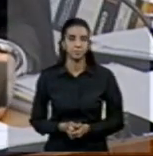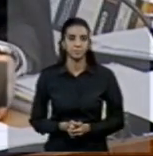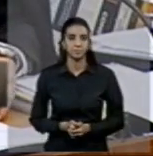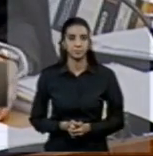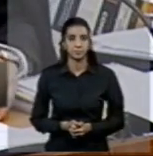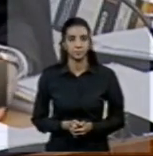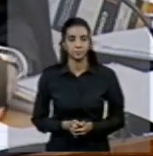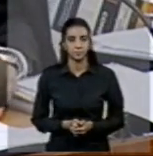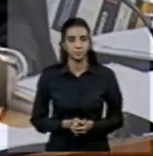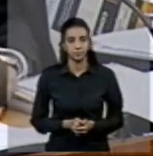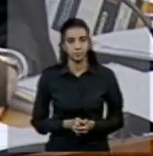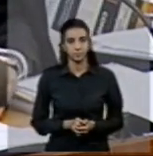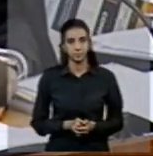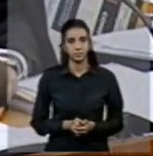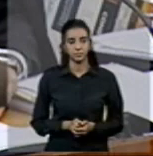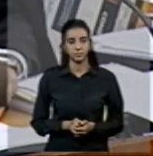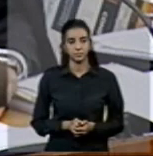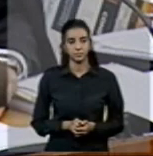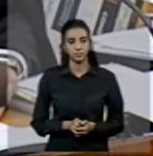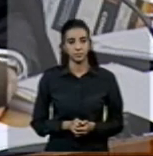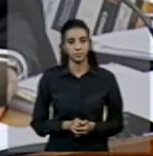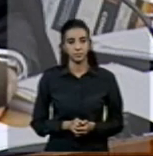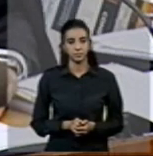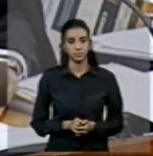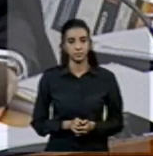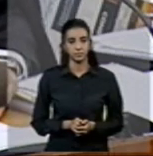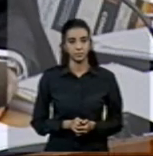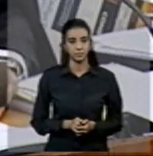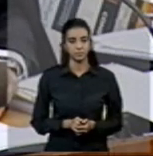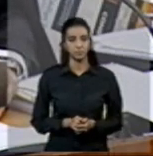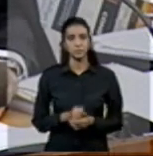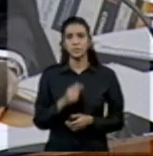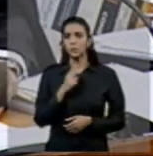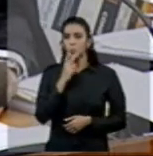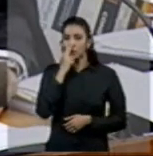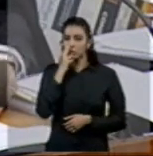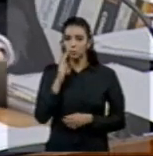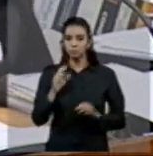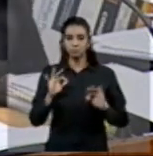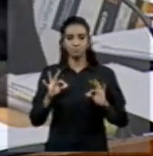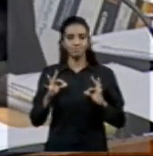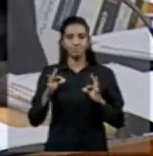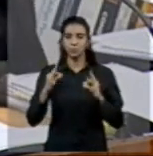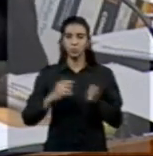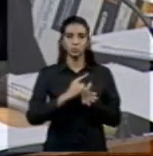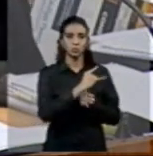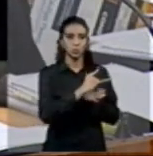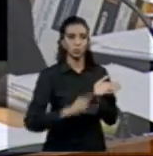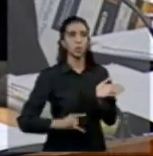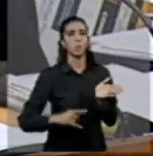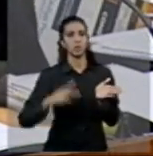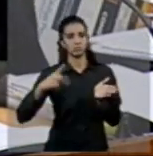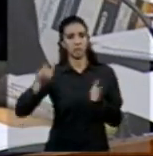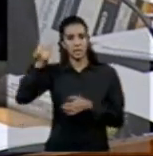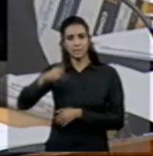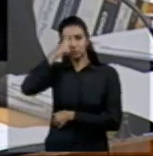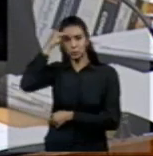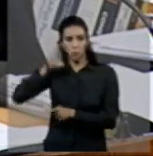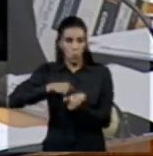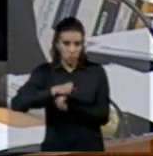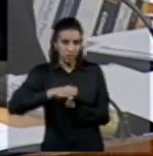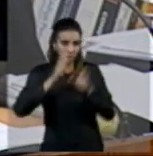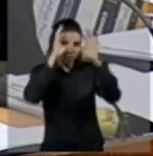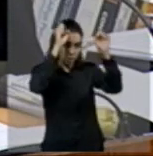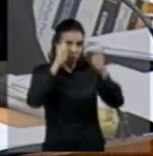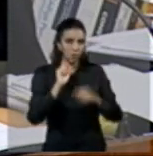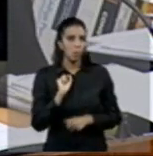Exatamente a partir, e é citado, diria que acho que em quase todos os pareceres dos amici curiae,